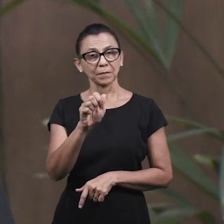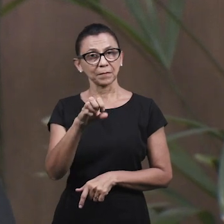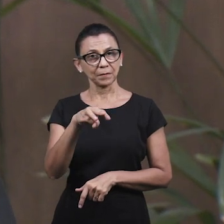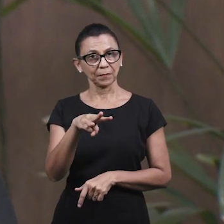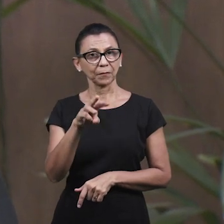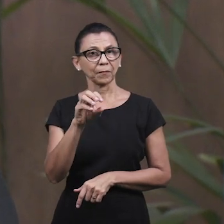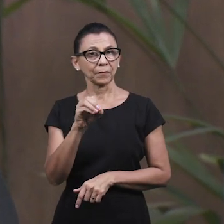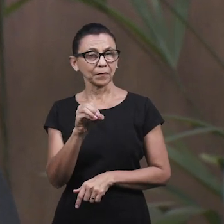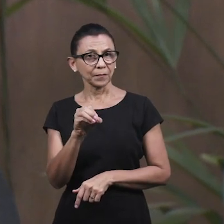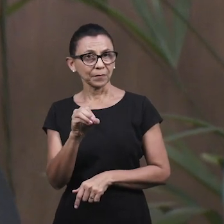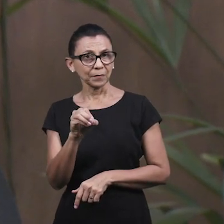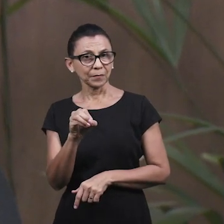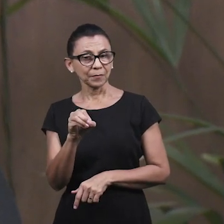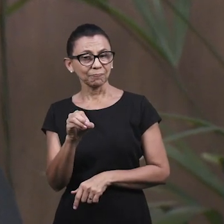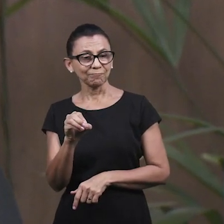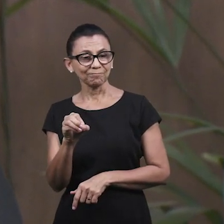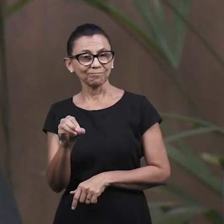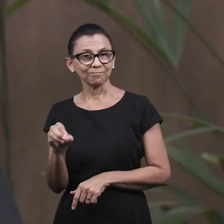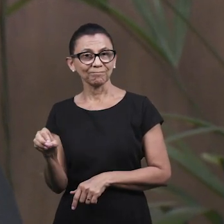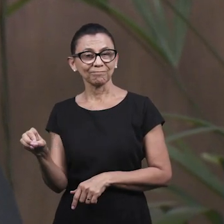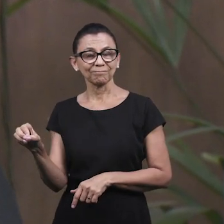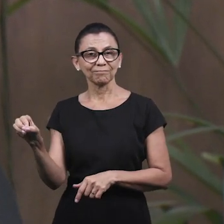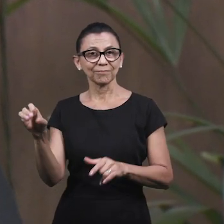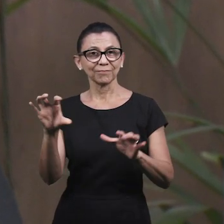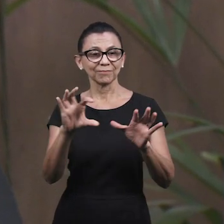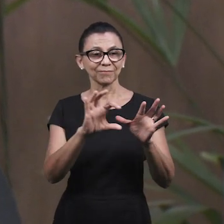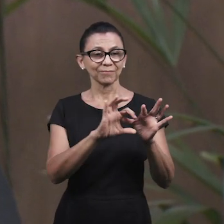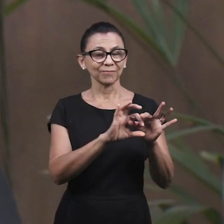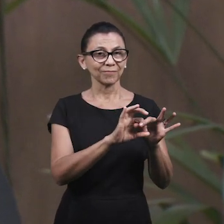Romano, ela trouxe